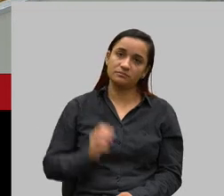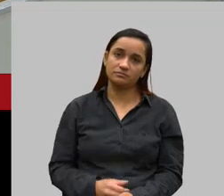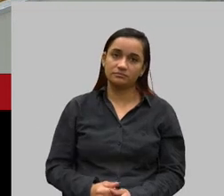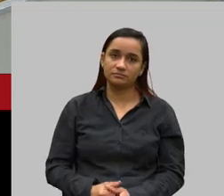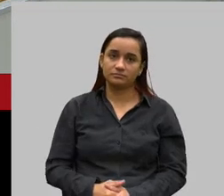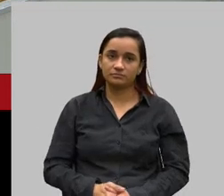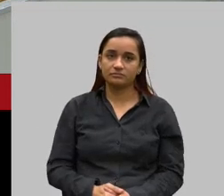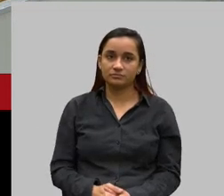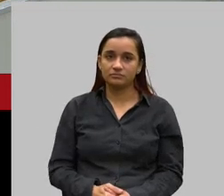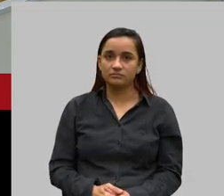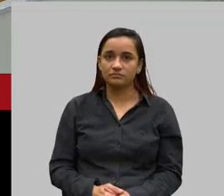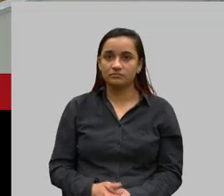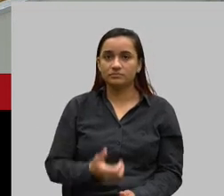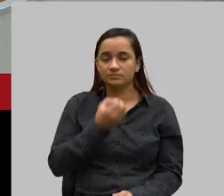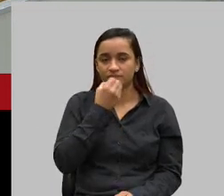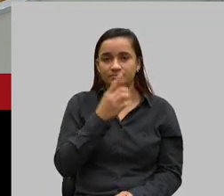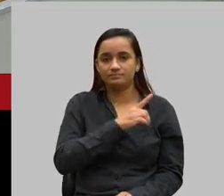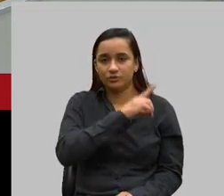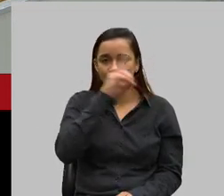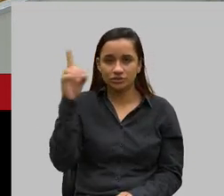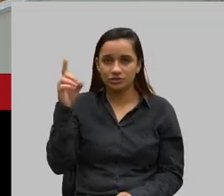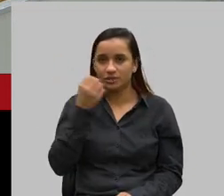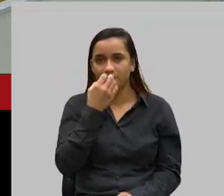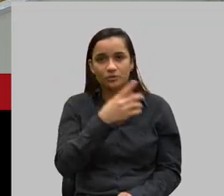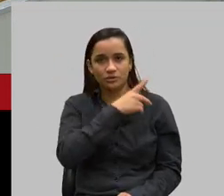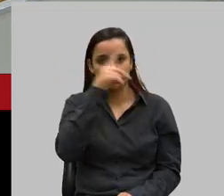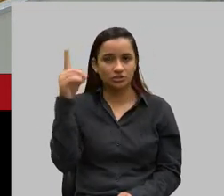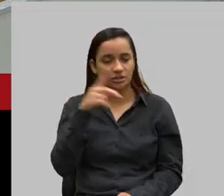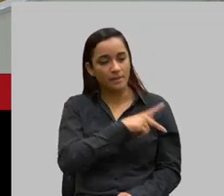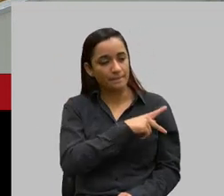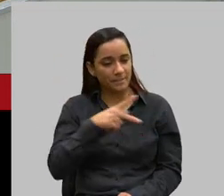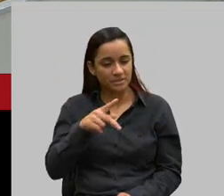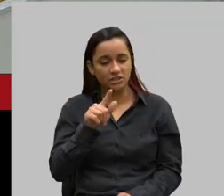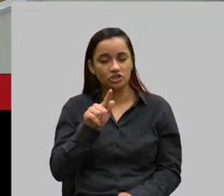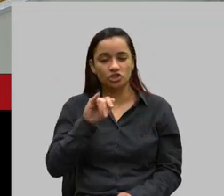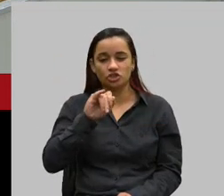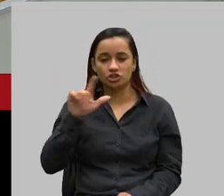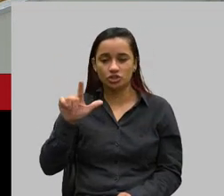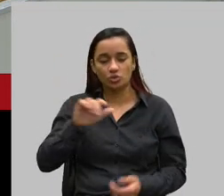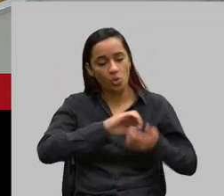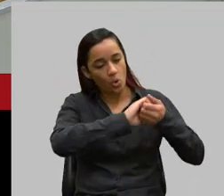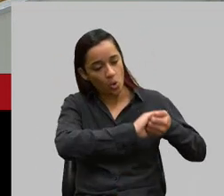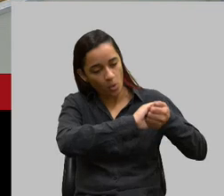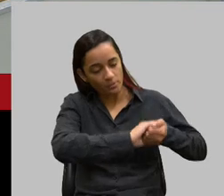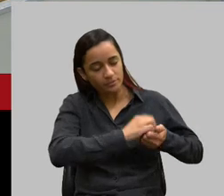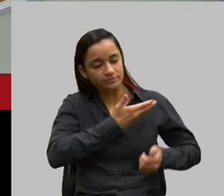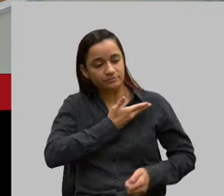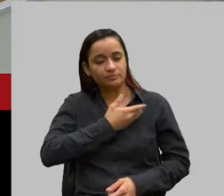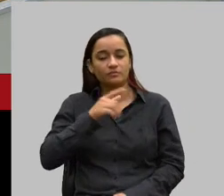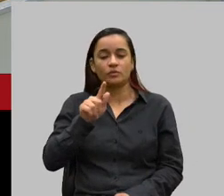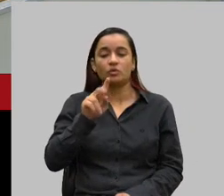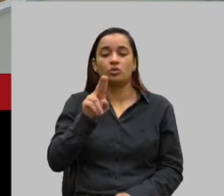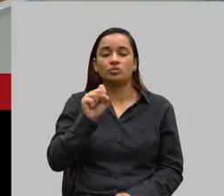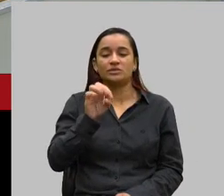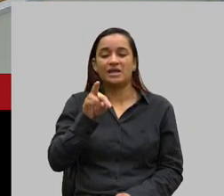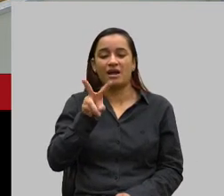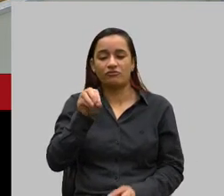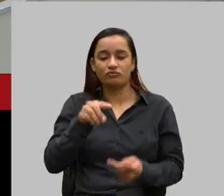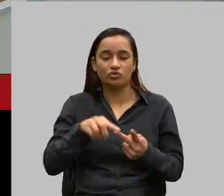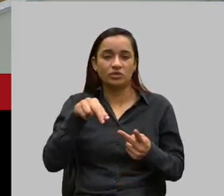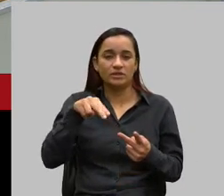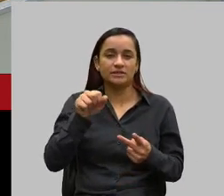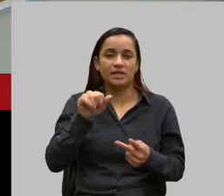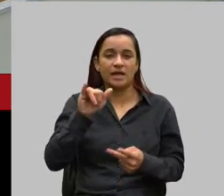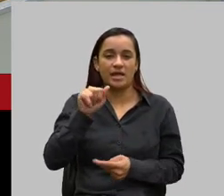casa Bom dia Bom dia presidente Gil cumprimentando os colegas Gustavo Naiara Presidente